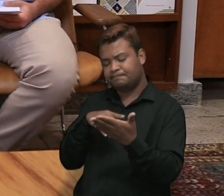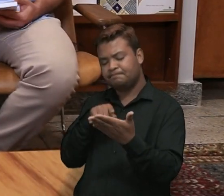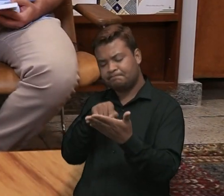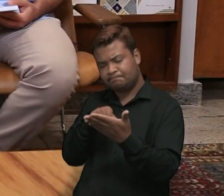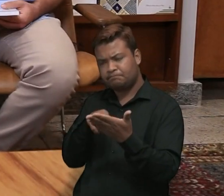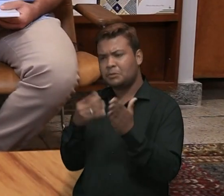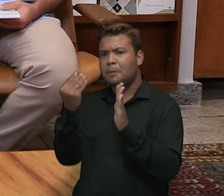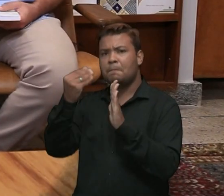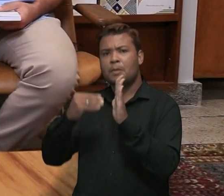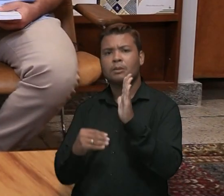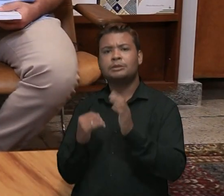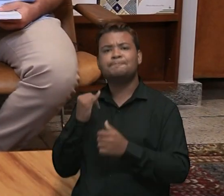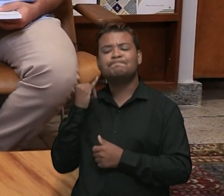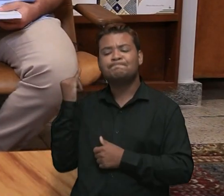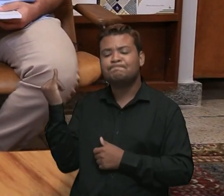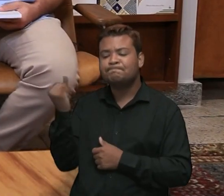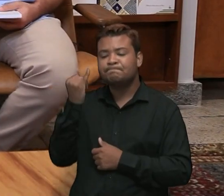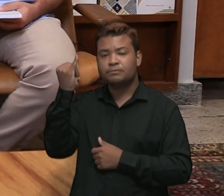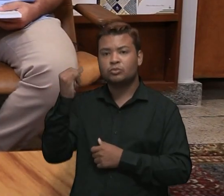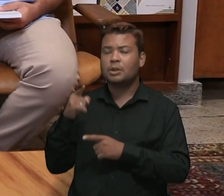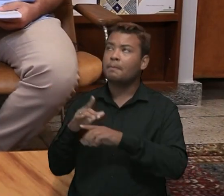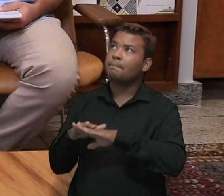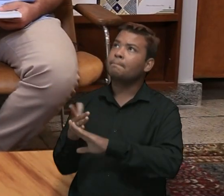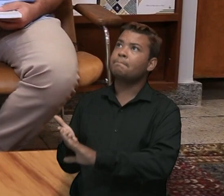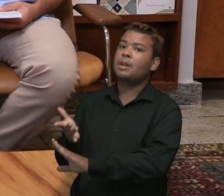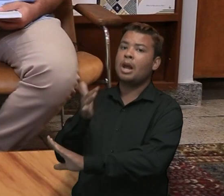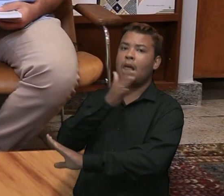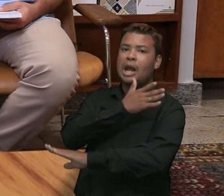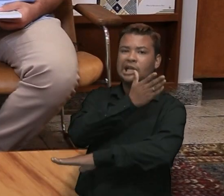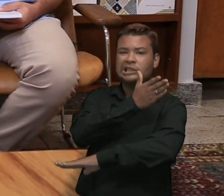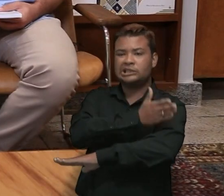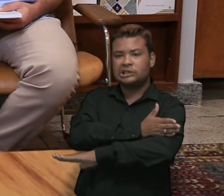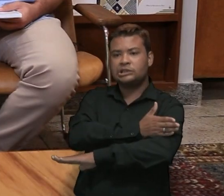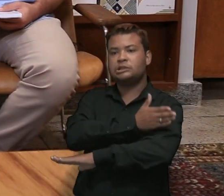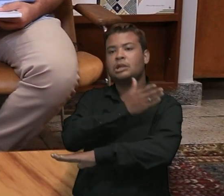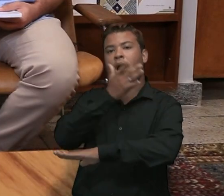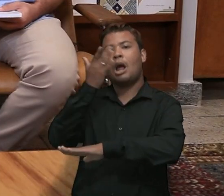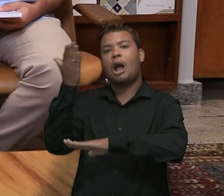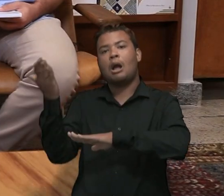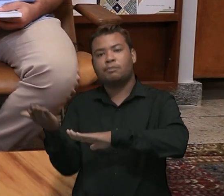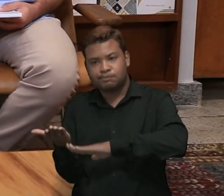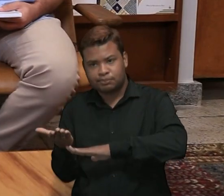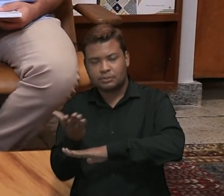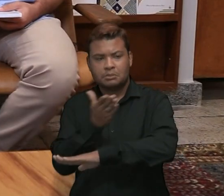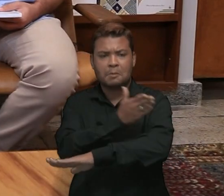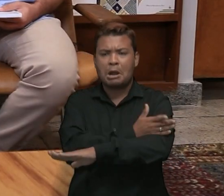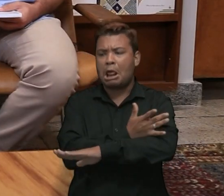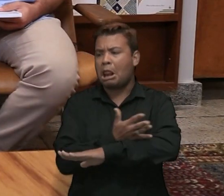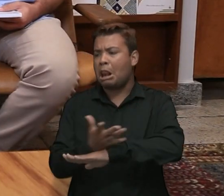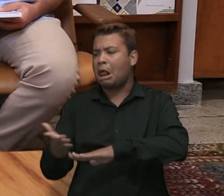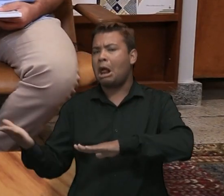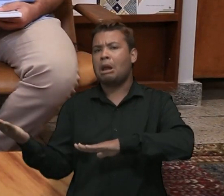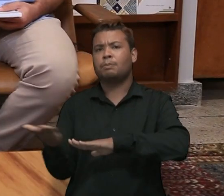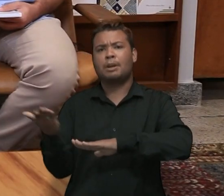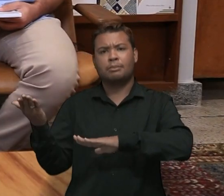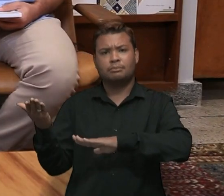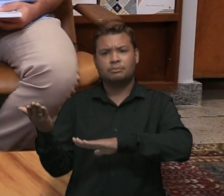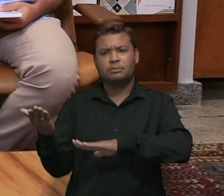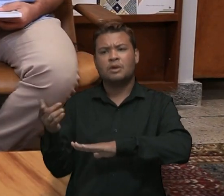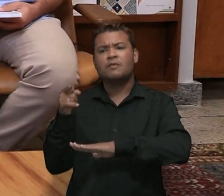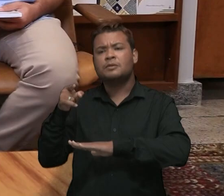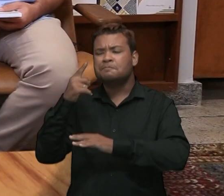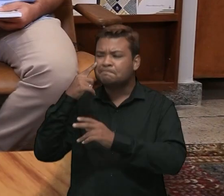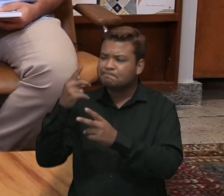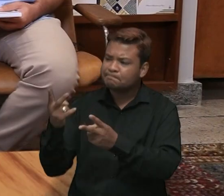essa importância desde o período antigo até o contemporâneo, né? Como que você percebeu aí essas mudanças